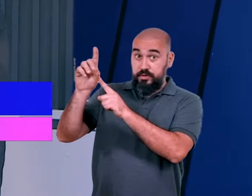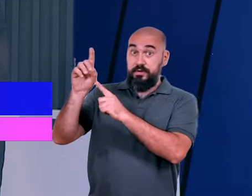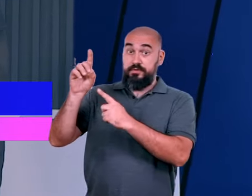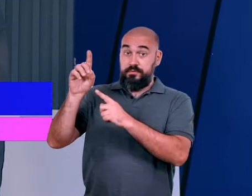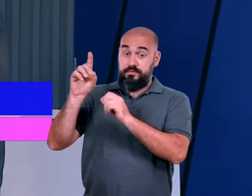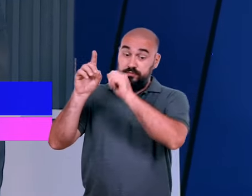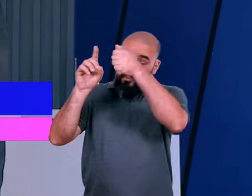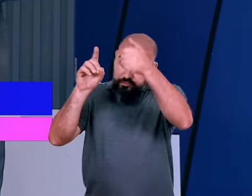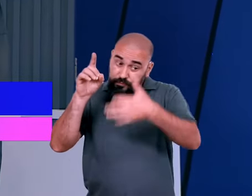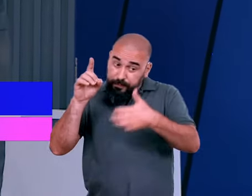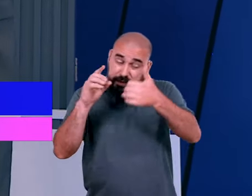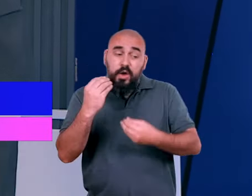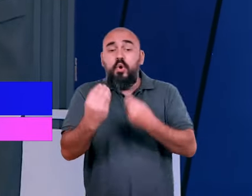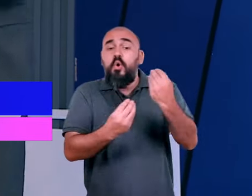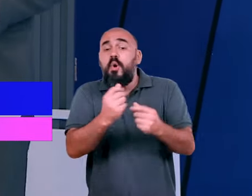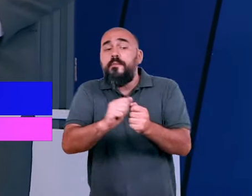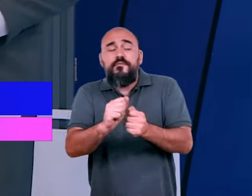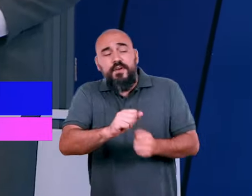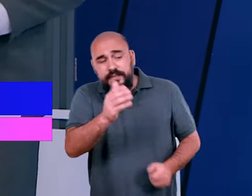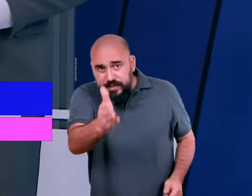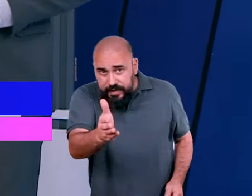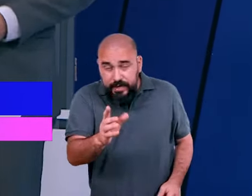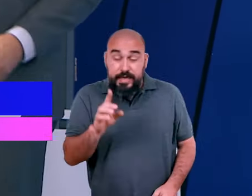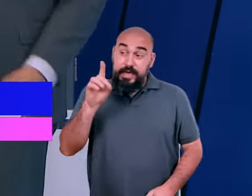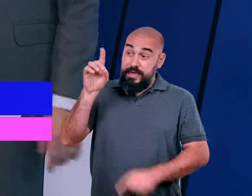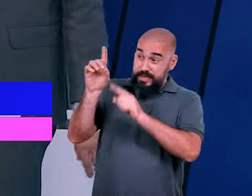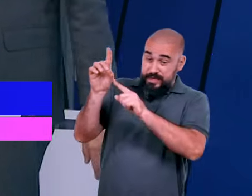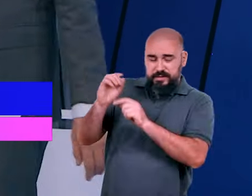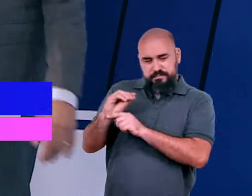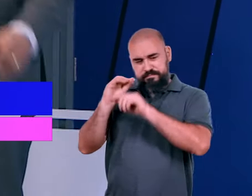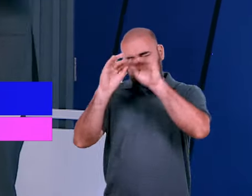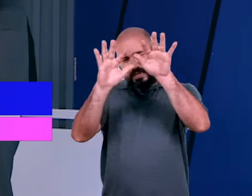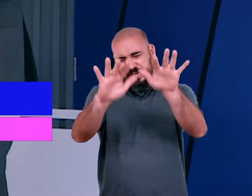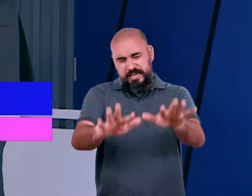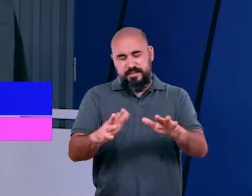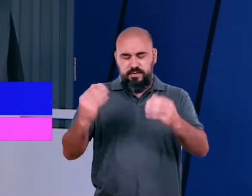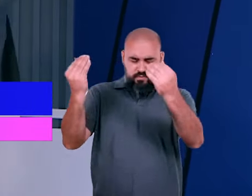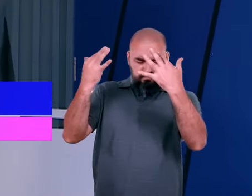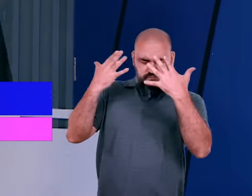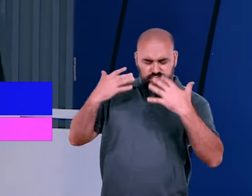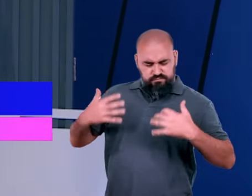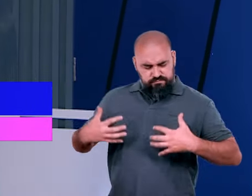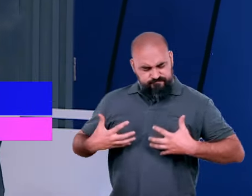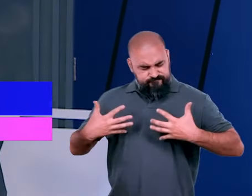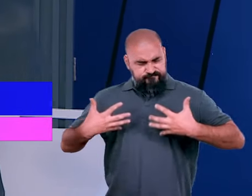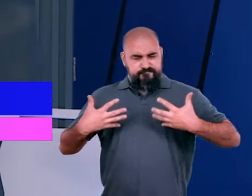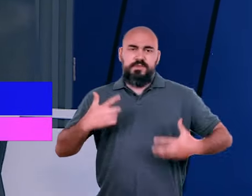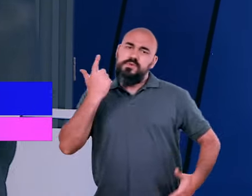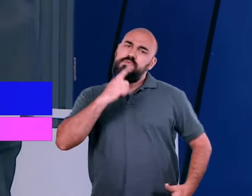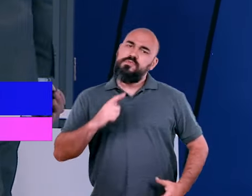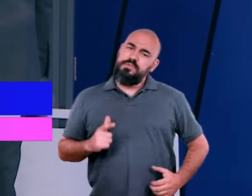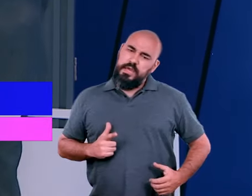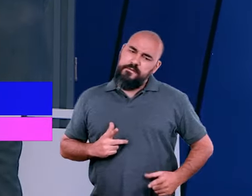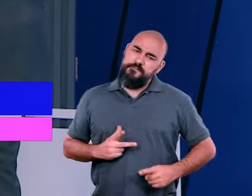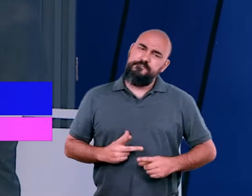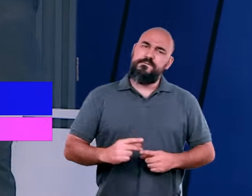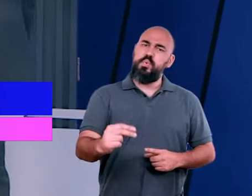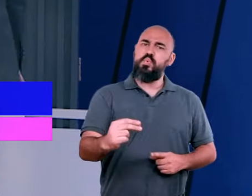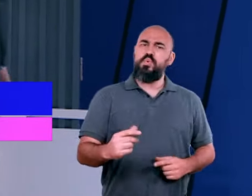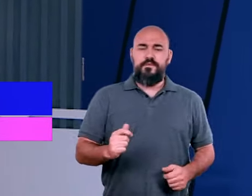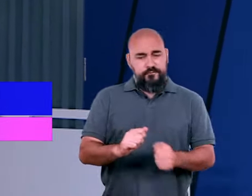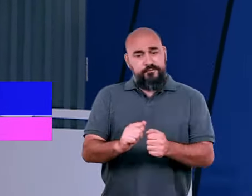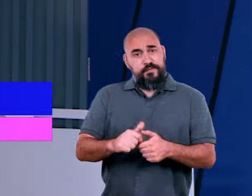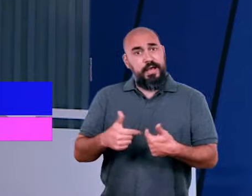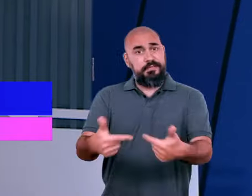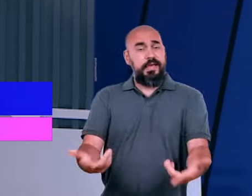diz o que fazer e nos dá bênçãos para fazer aquilo que Ele espera que todos nós façamos. Você pode